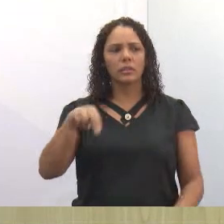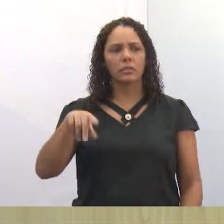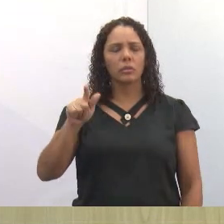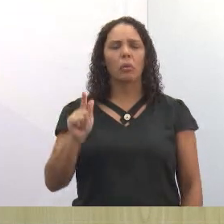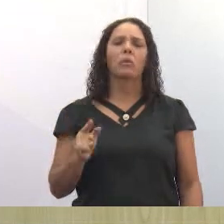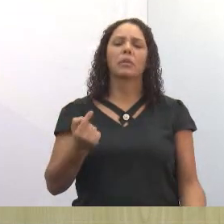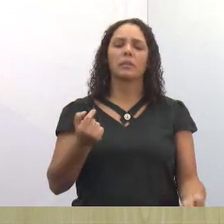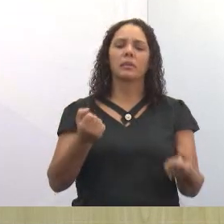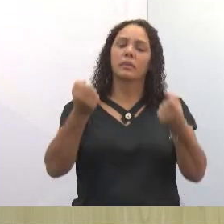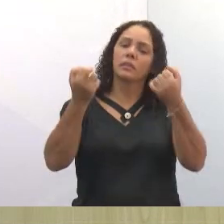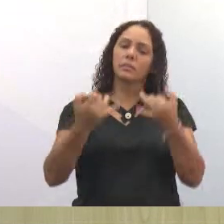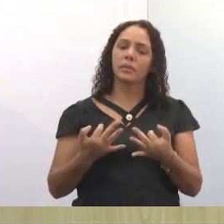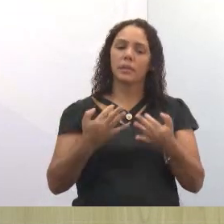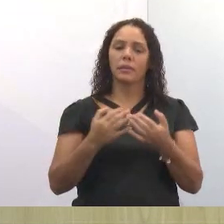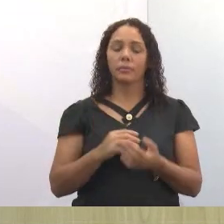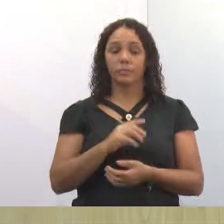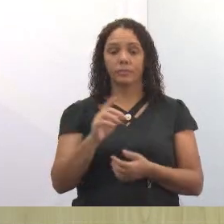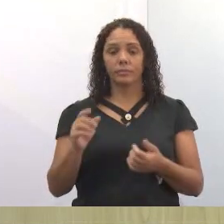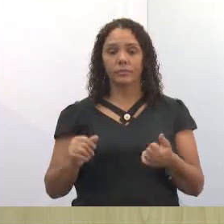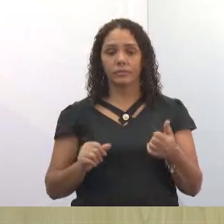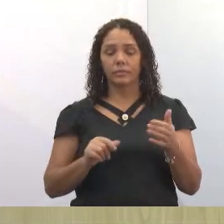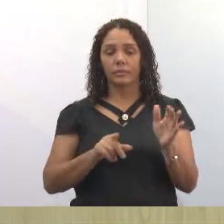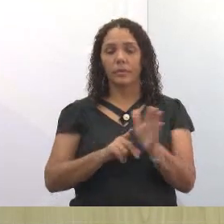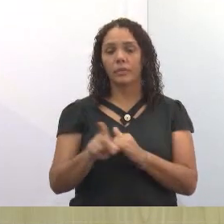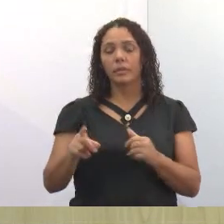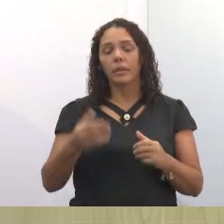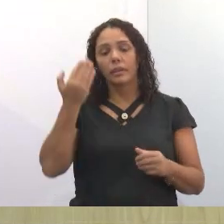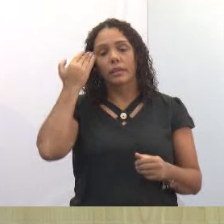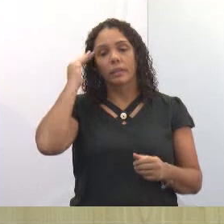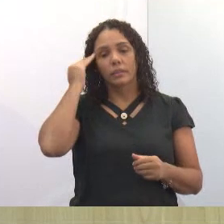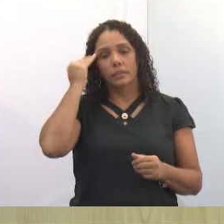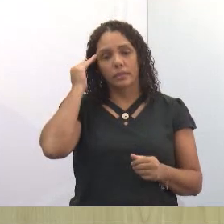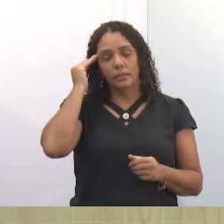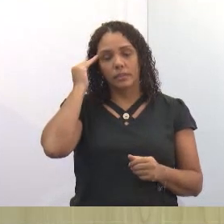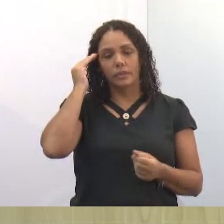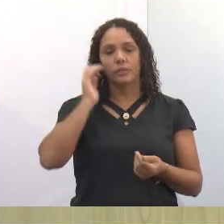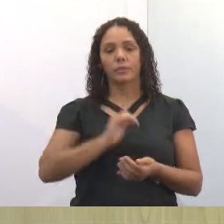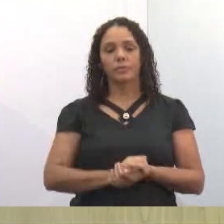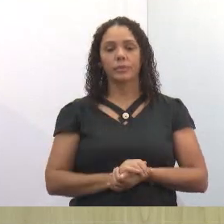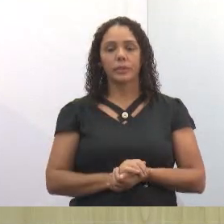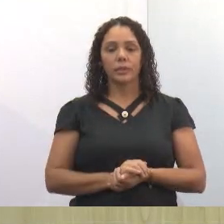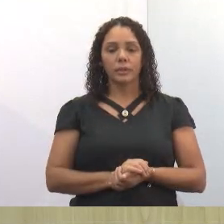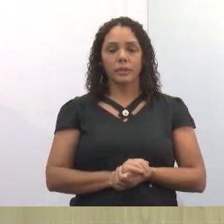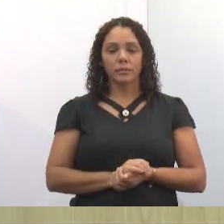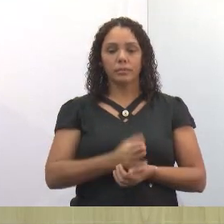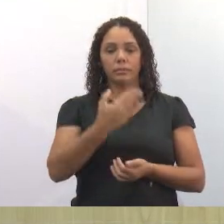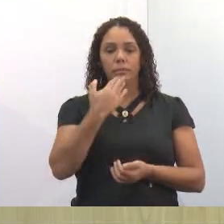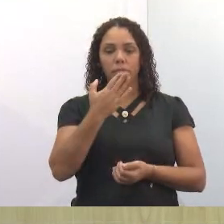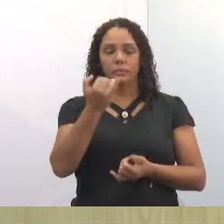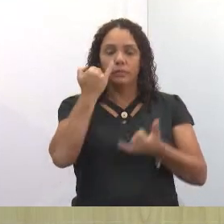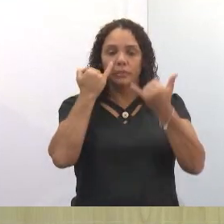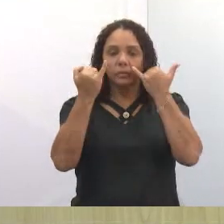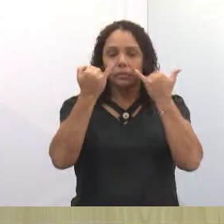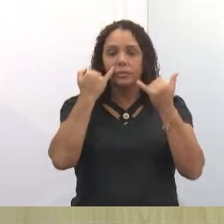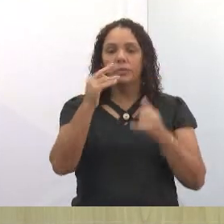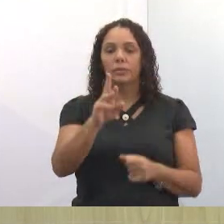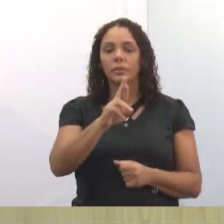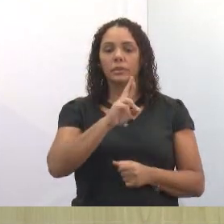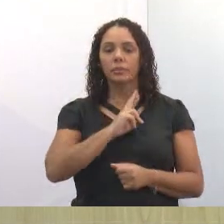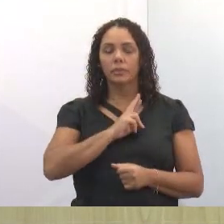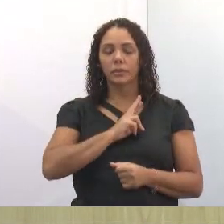Justificar. 6. Levando em consideração a resposta do pedido de informação número